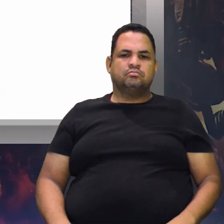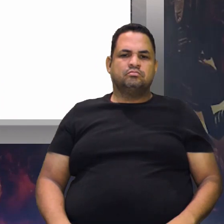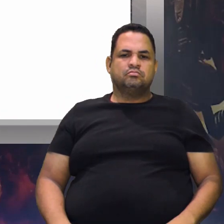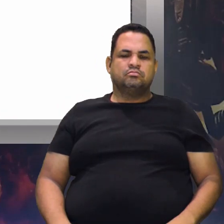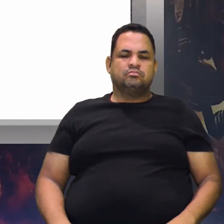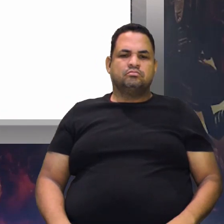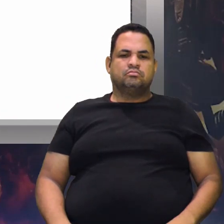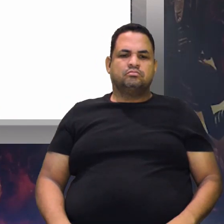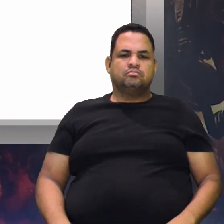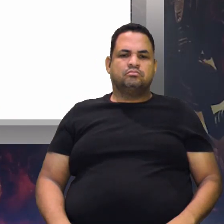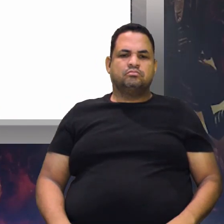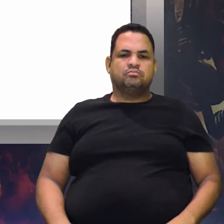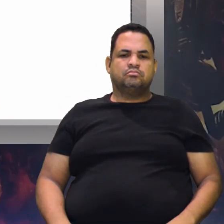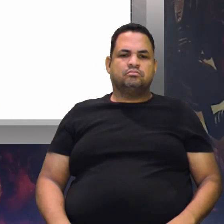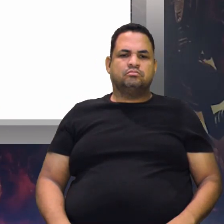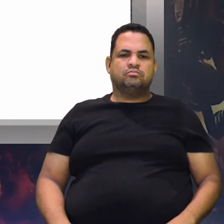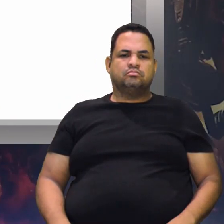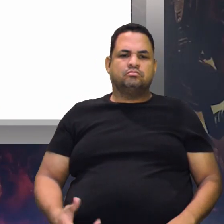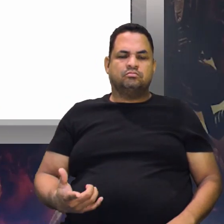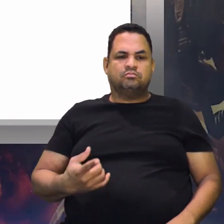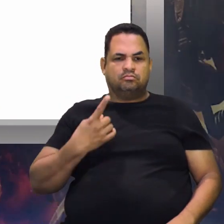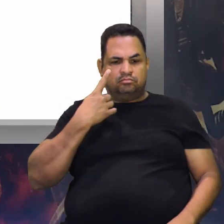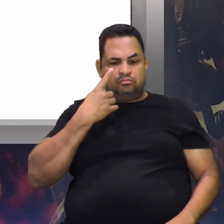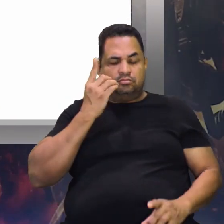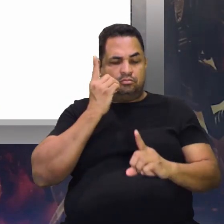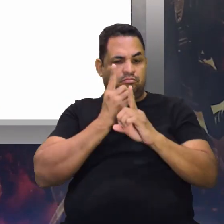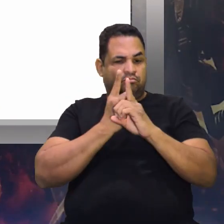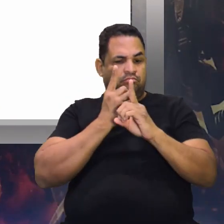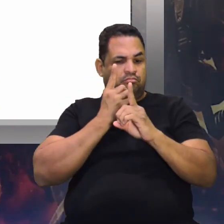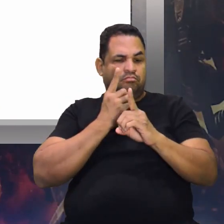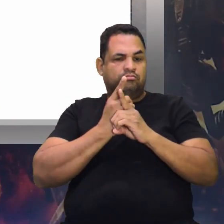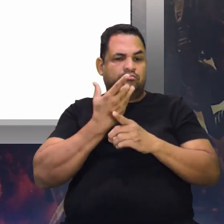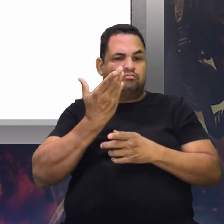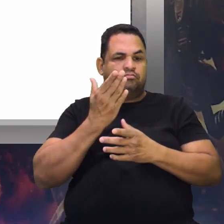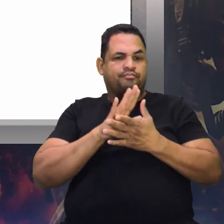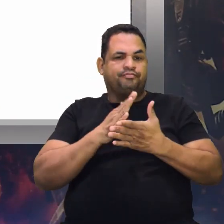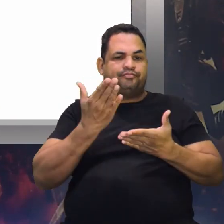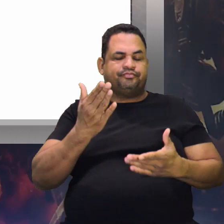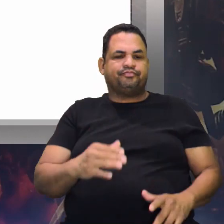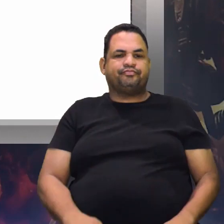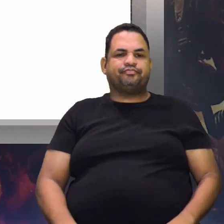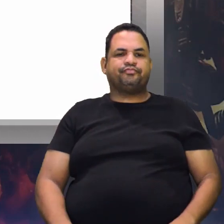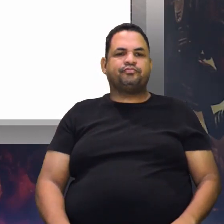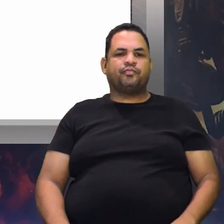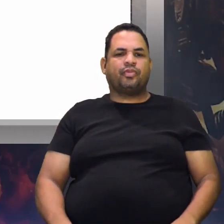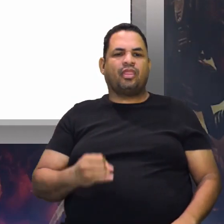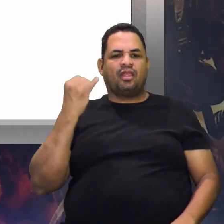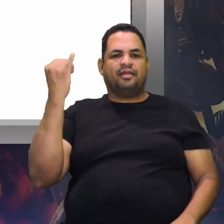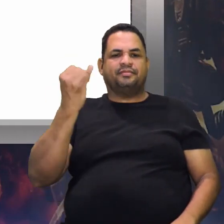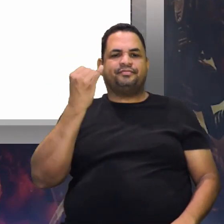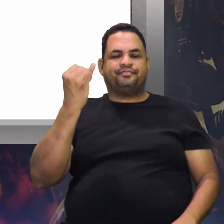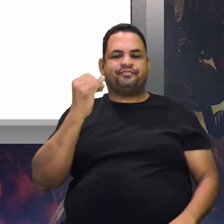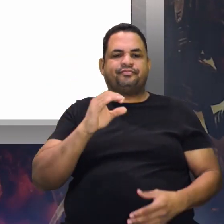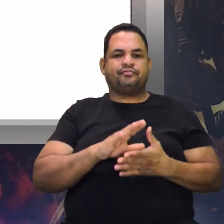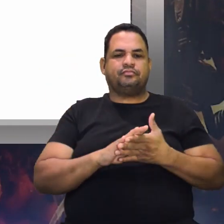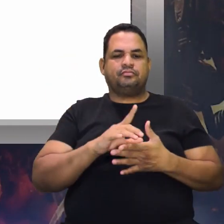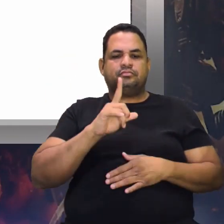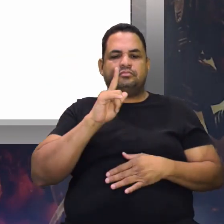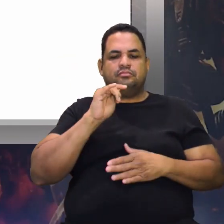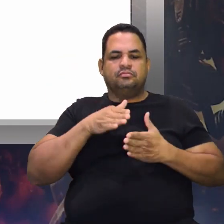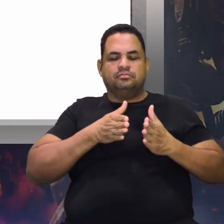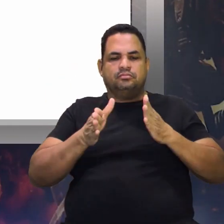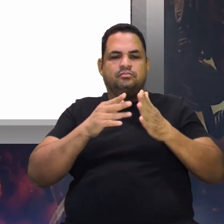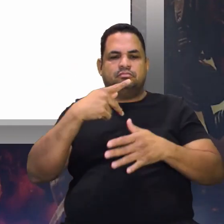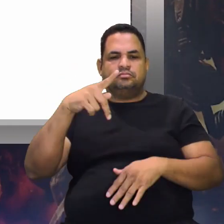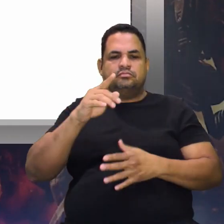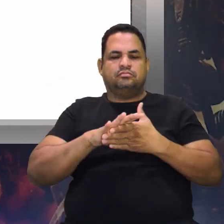Então, é aí que vocês irão deparar com a questão da importância desse rio para o